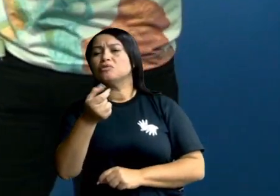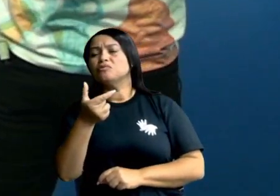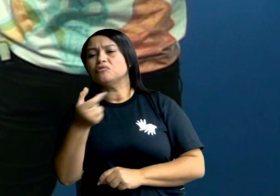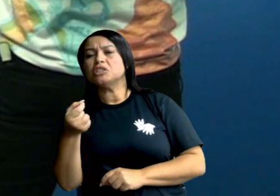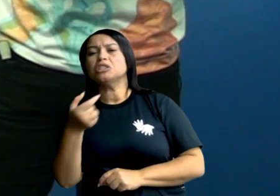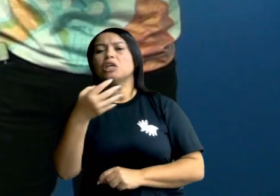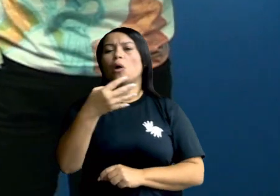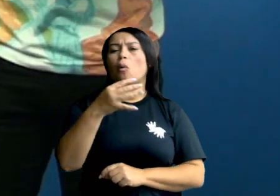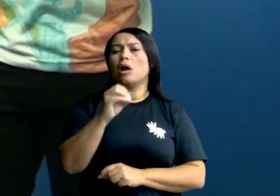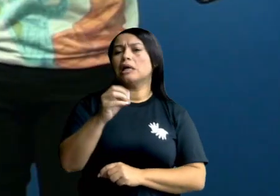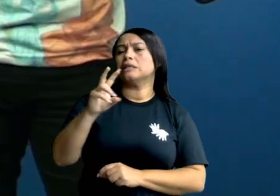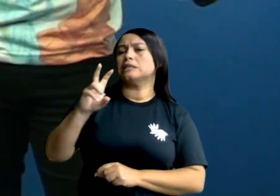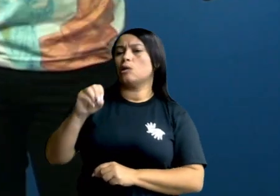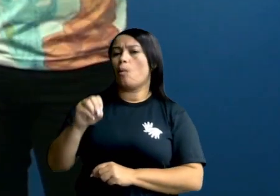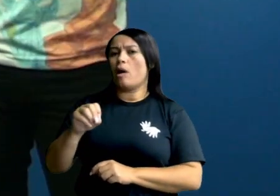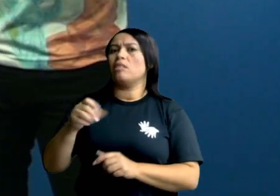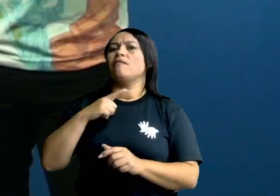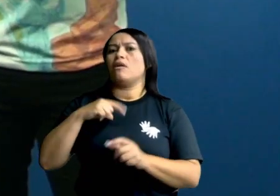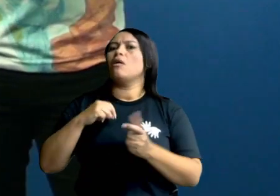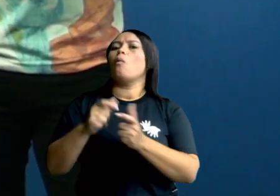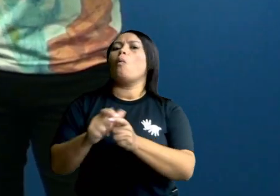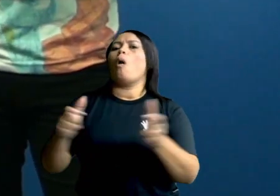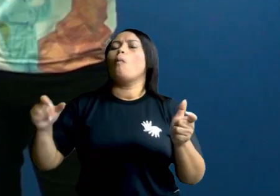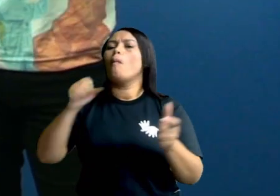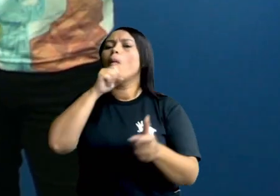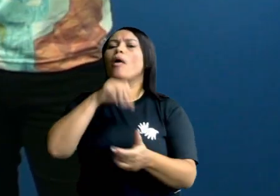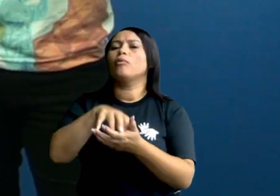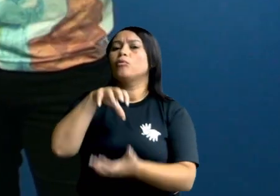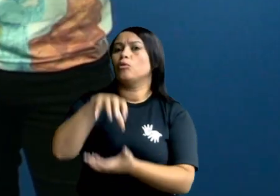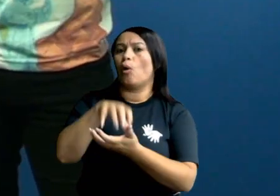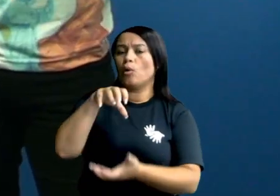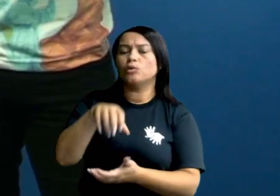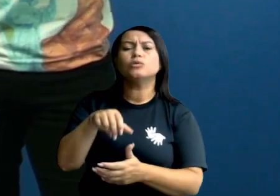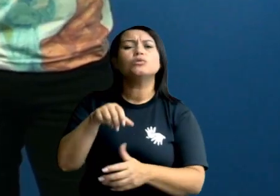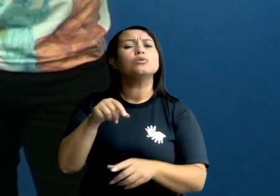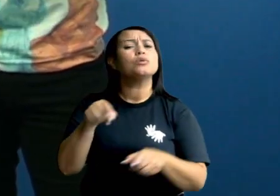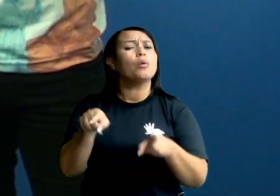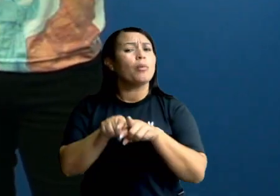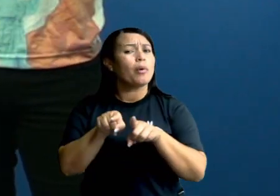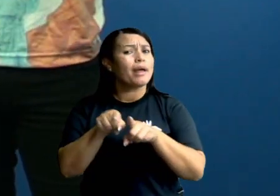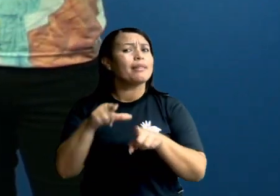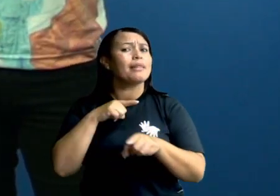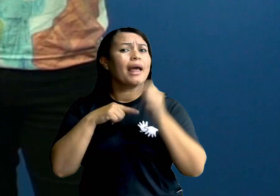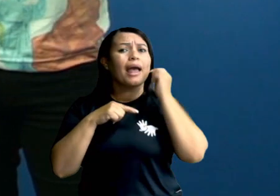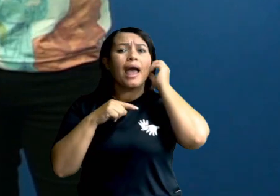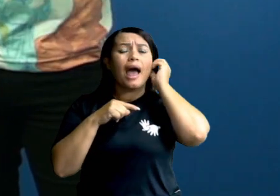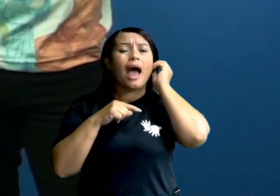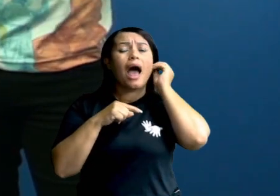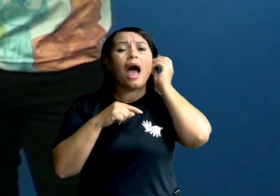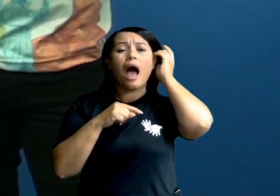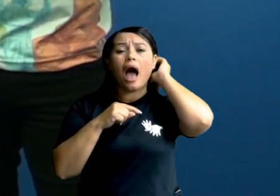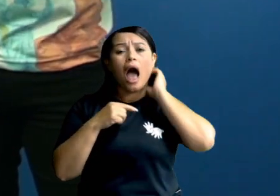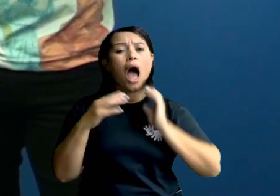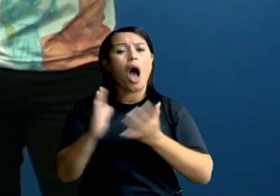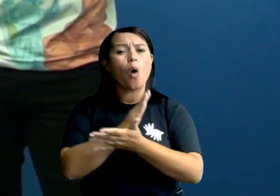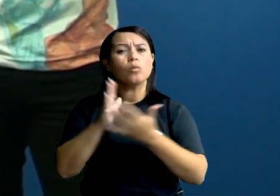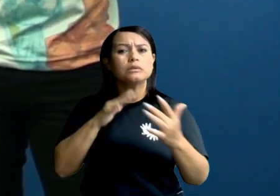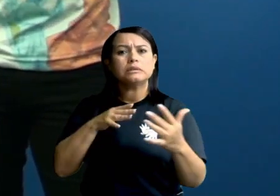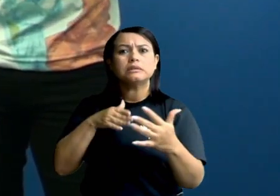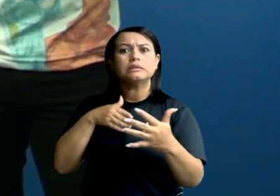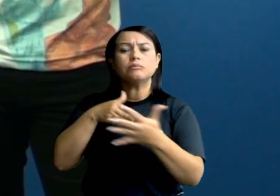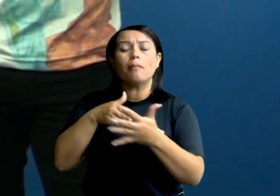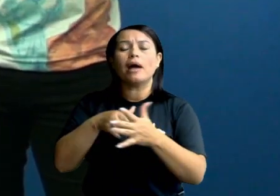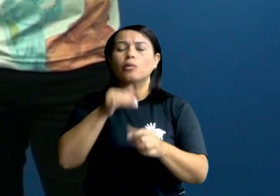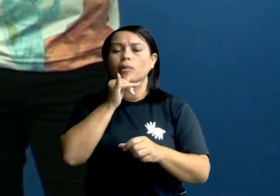seria esse aumento da população idosa, tá? E isso tudo gera impactos. Primeiro, se a população jovem